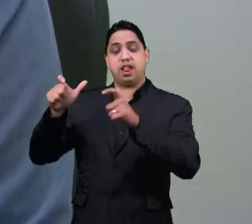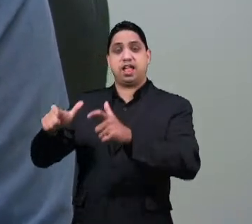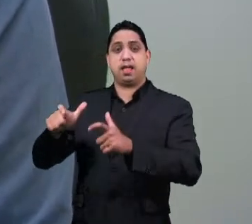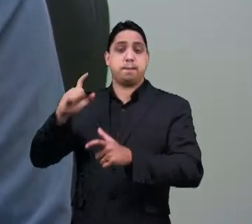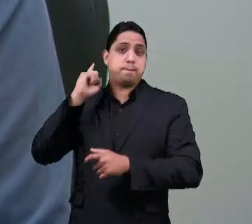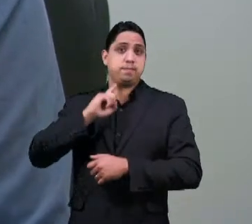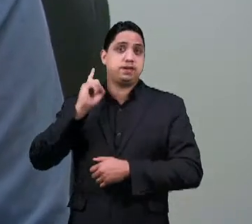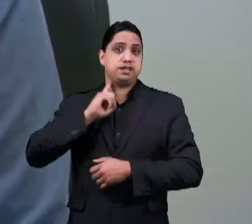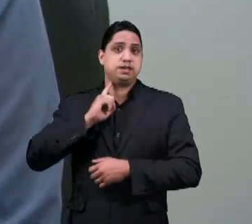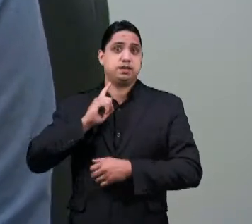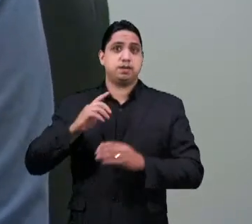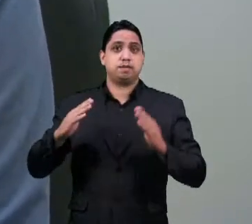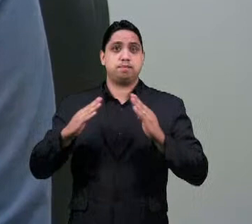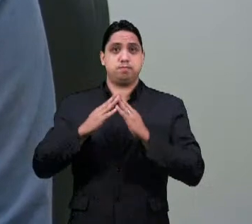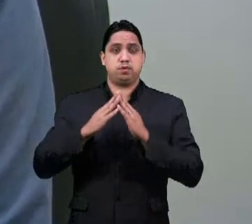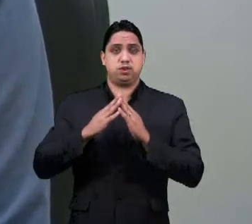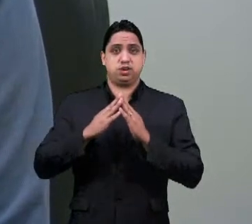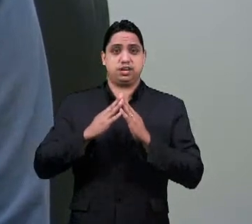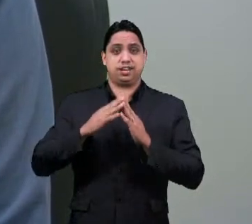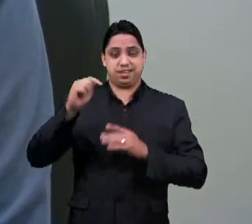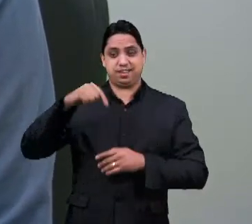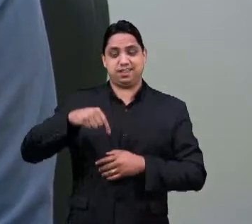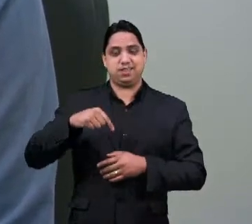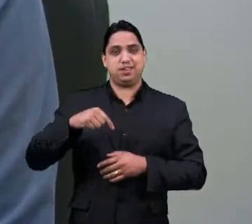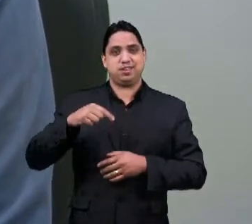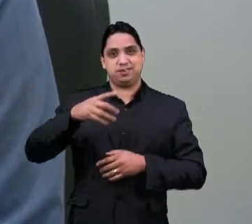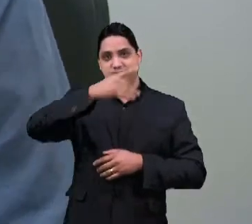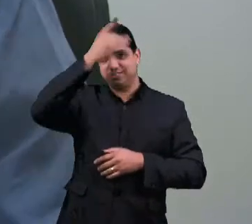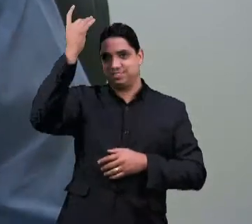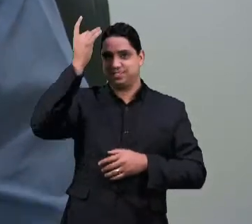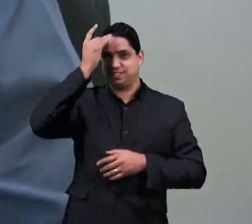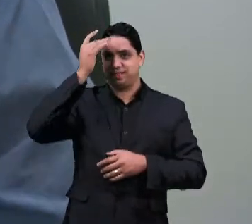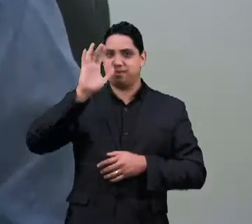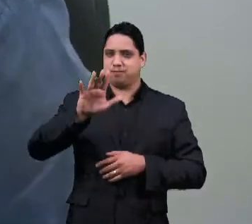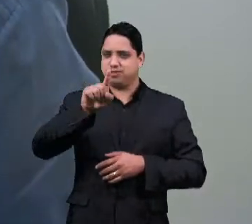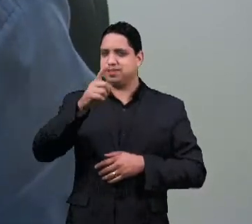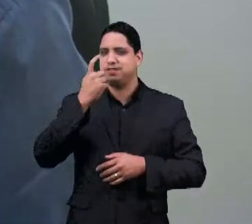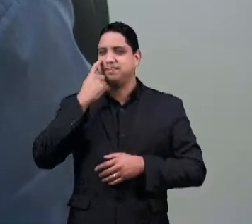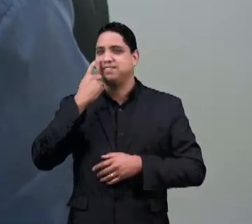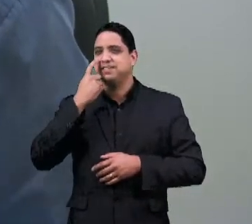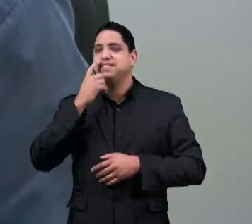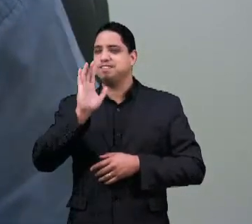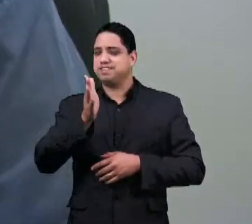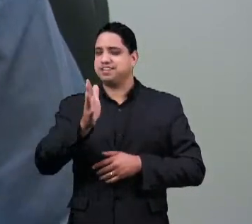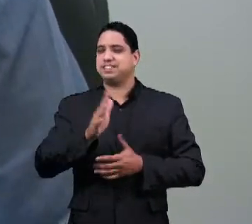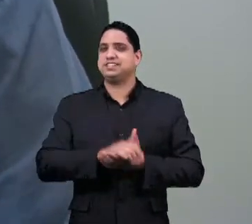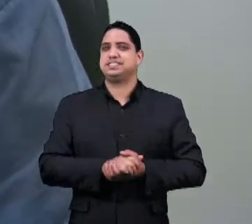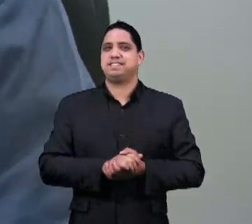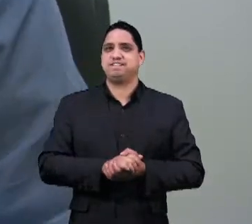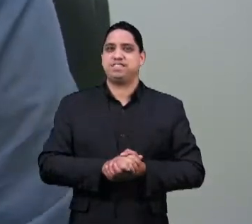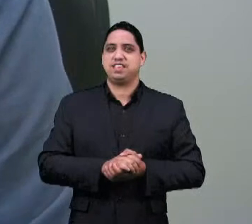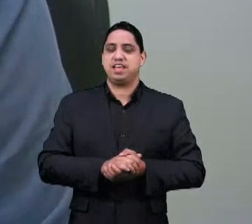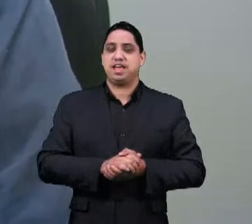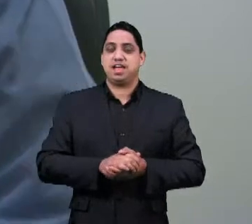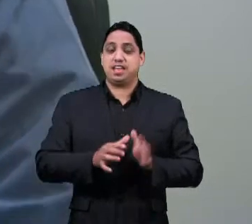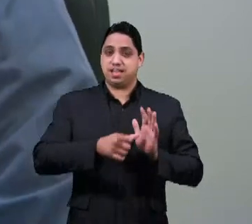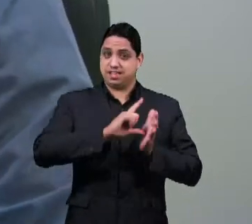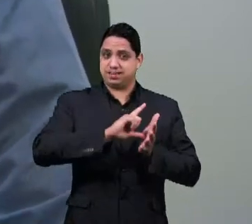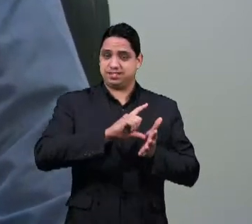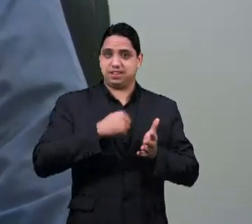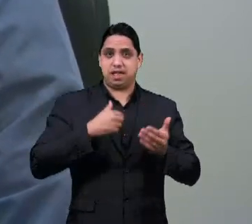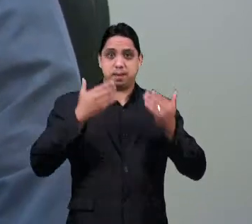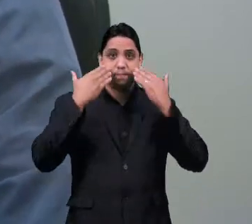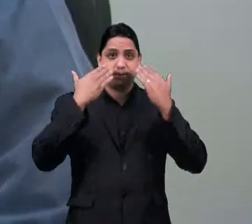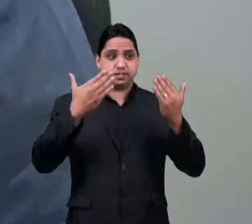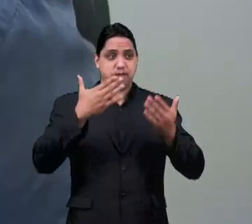está residindo em terras capixabas, não é? Mas você já vai ficar sabendo daqui a pouquinho. Deixa eu apresentar aqui